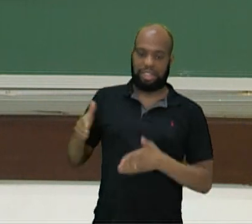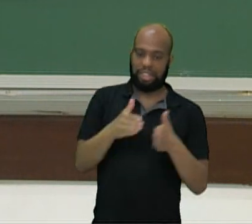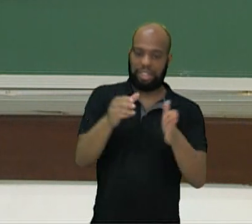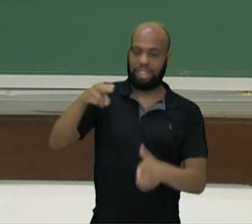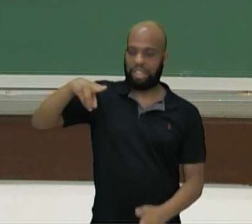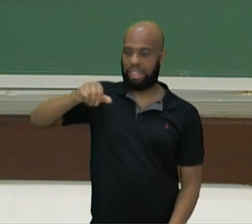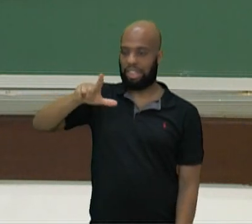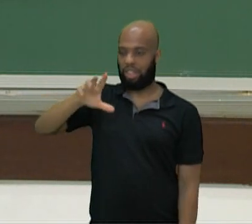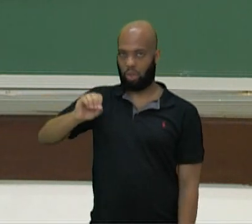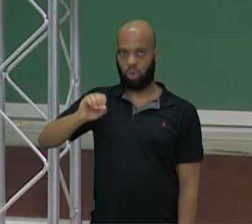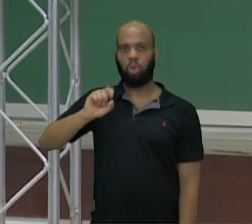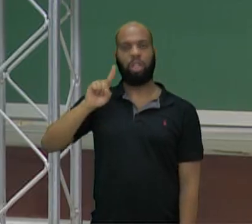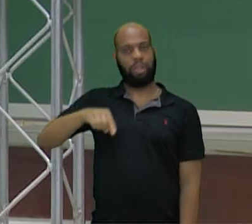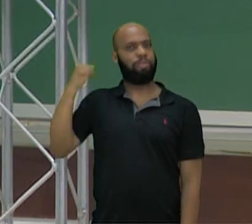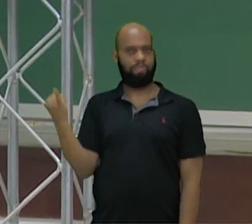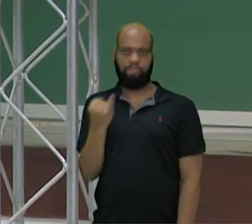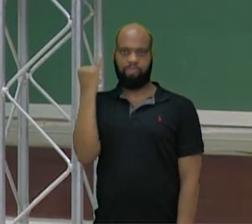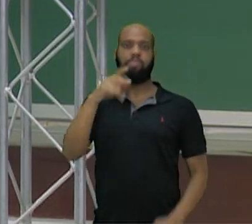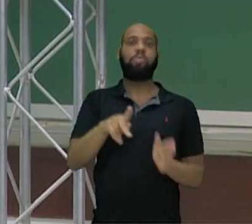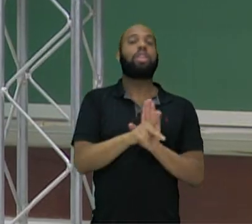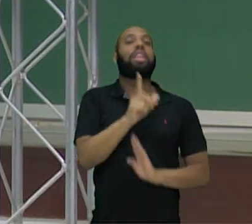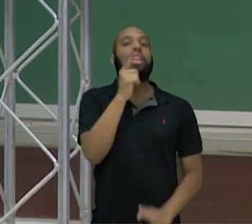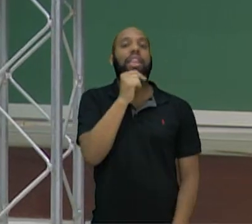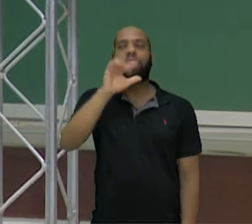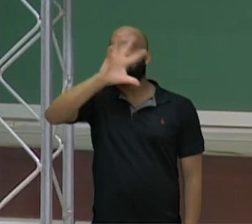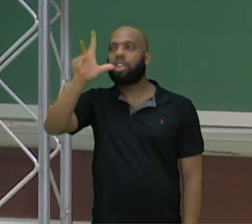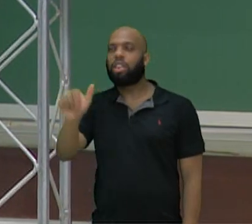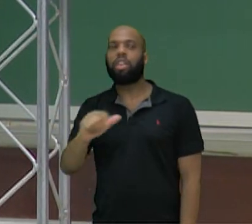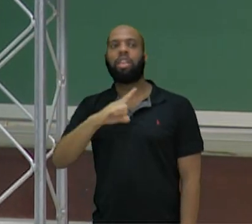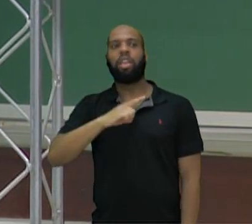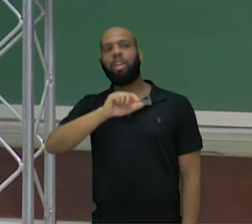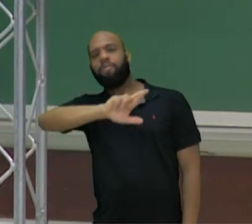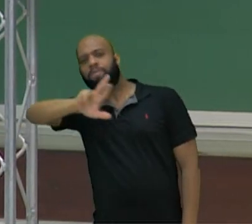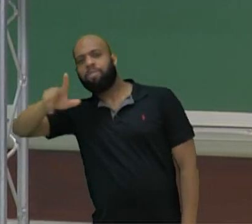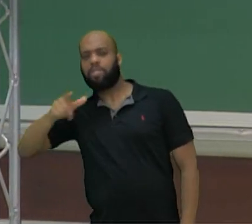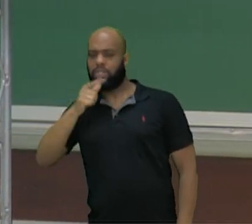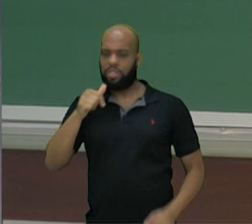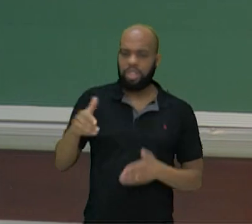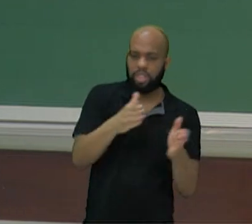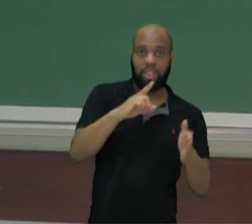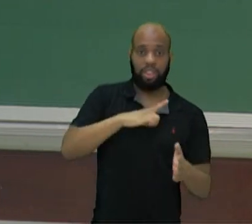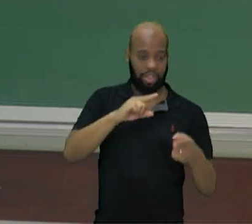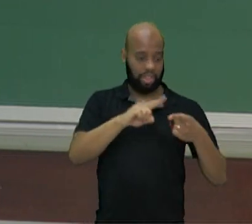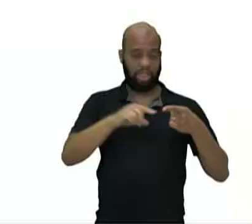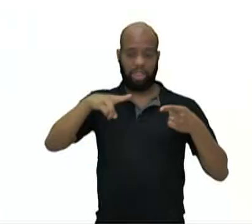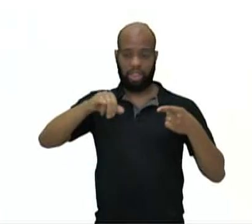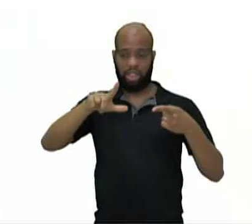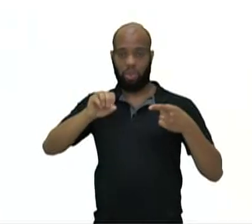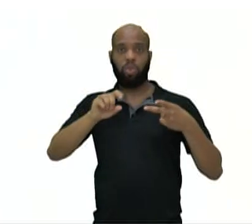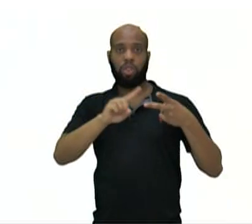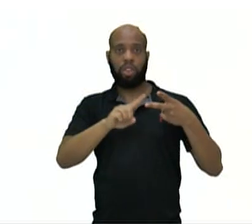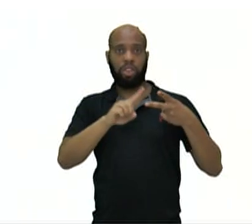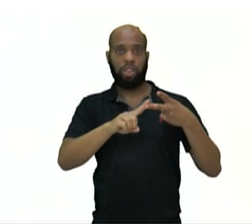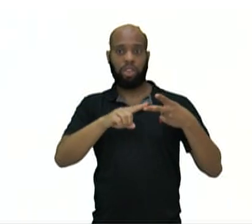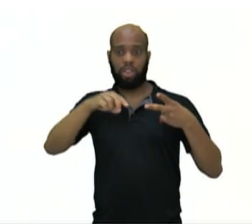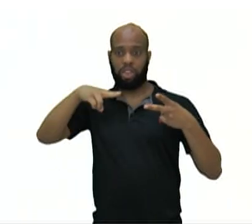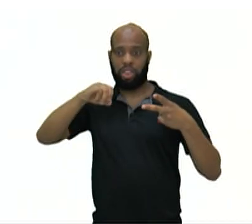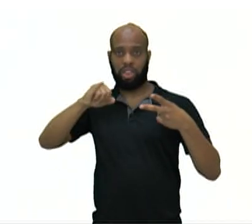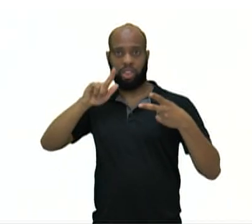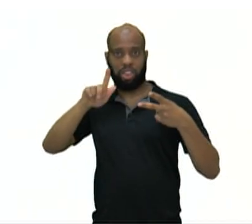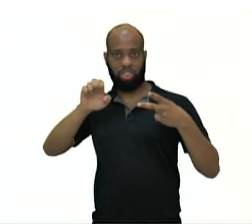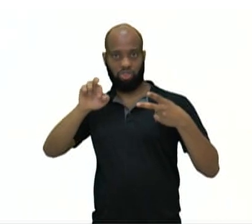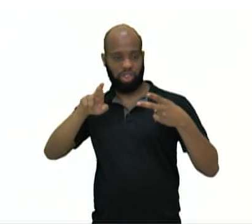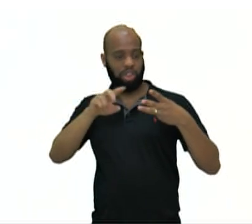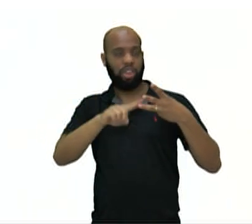professor? Não. A hidrografia nós temos vários rios. Então nós temos o Rio Nilo, nós temos aqui o Rio Níger,